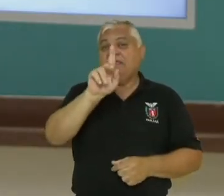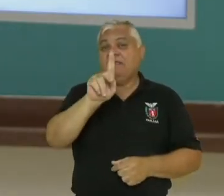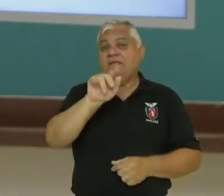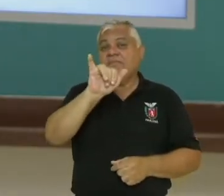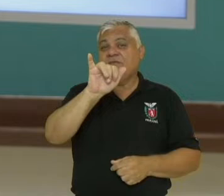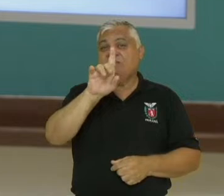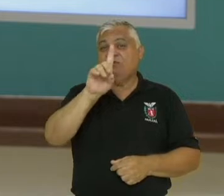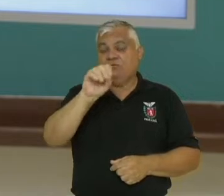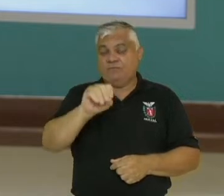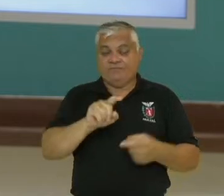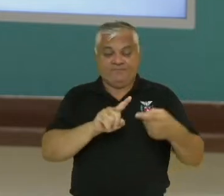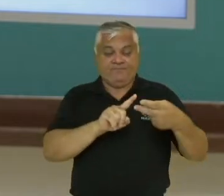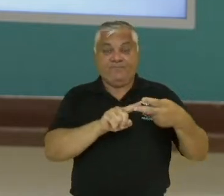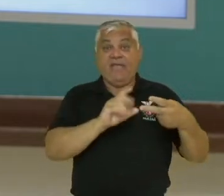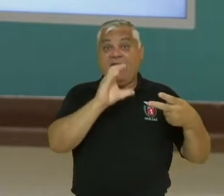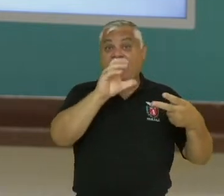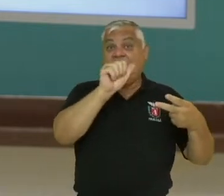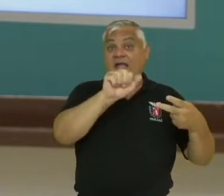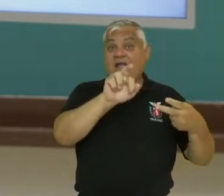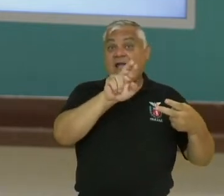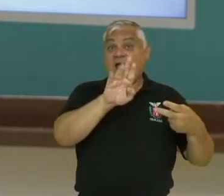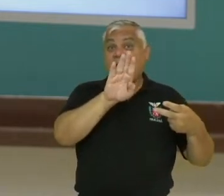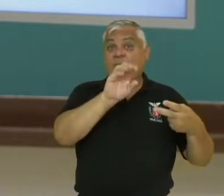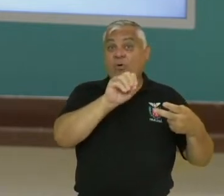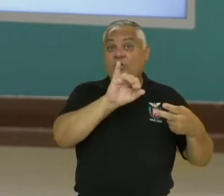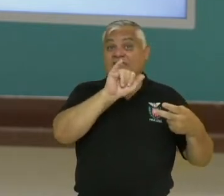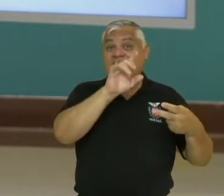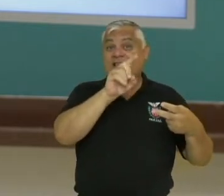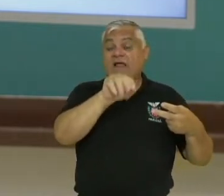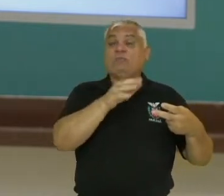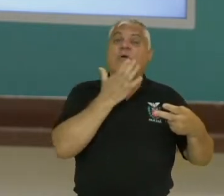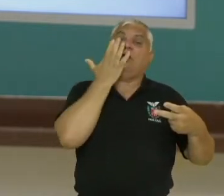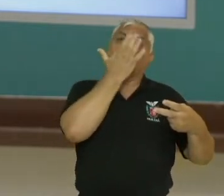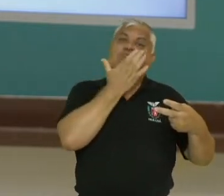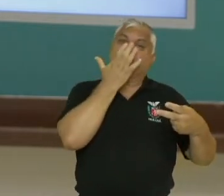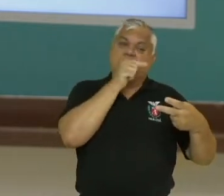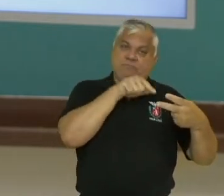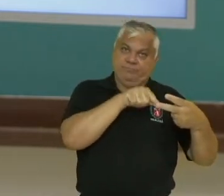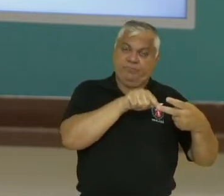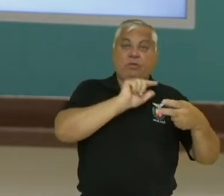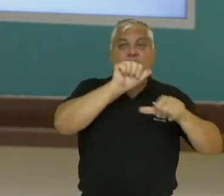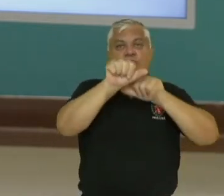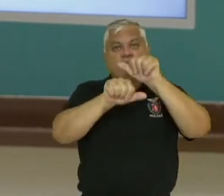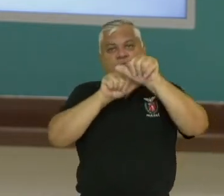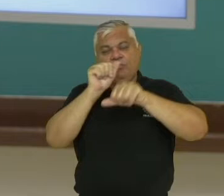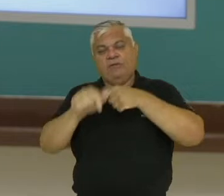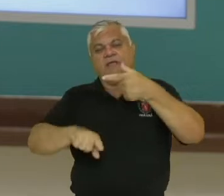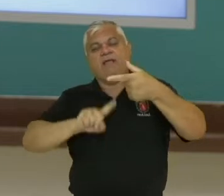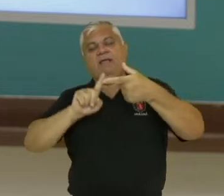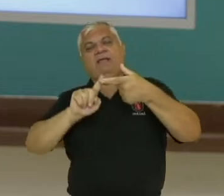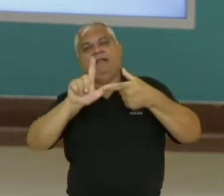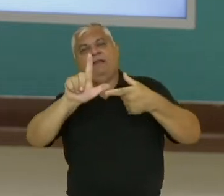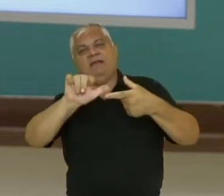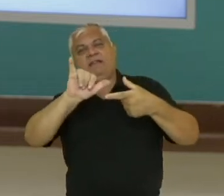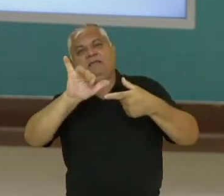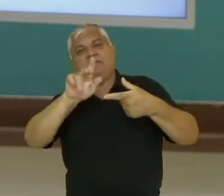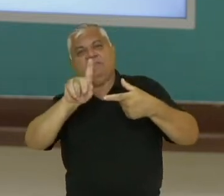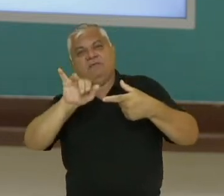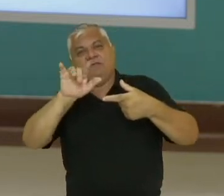nós estávamos falando em açúcares. Agora nós trocamos de nutriente. Nós estamos falando de